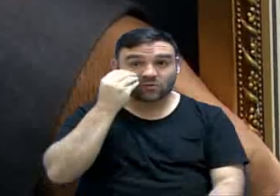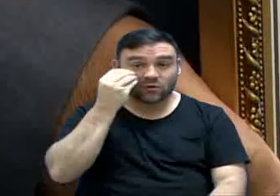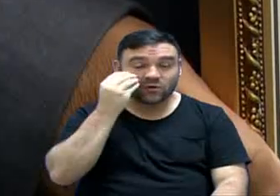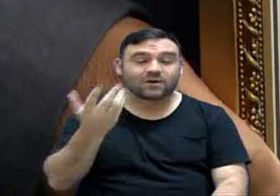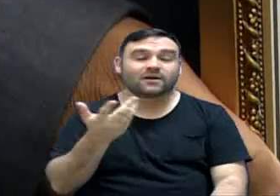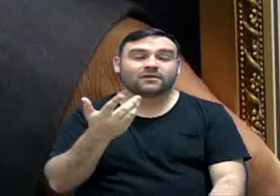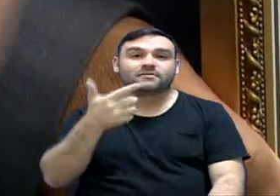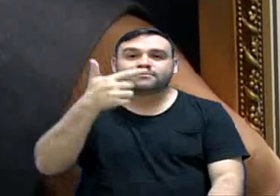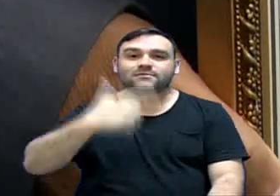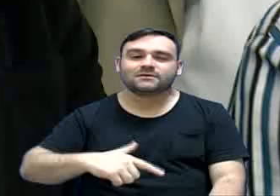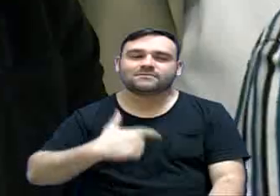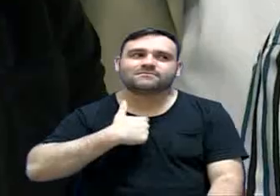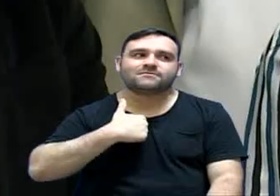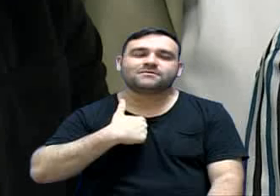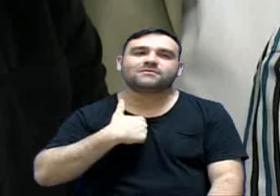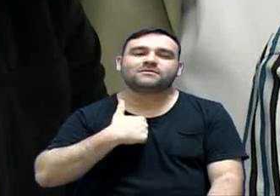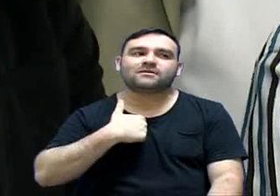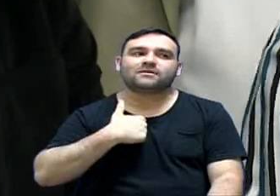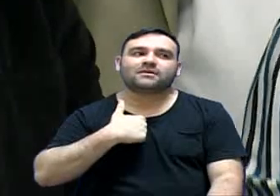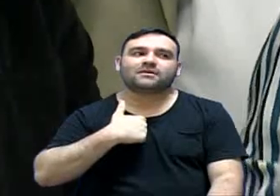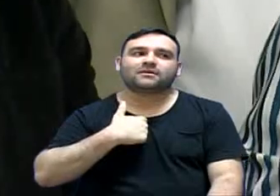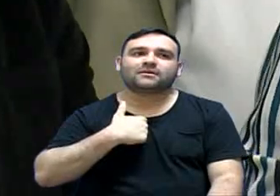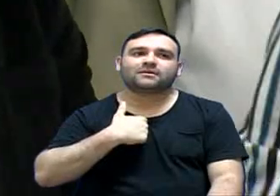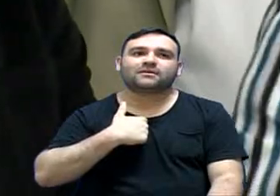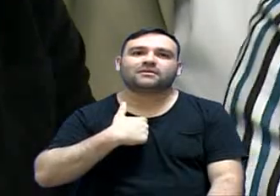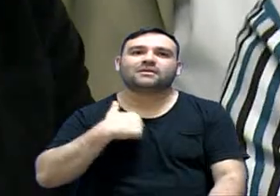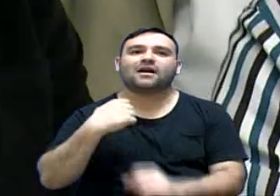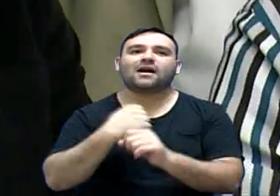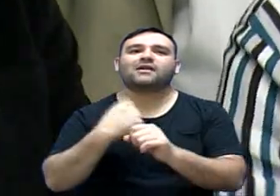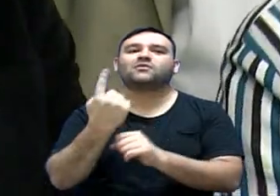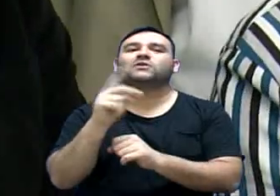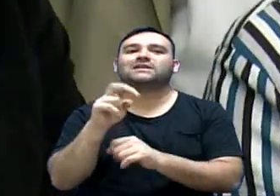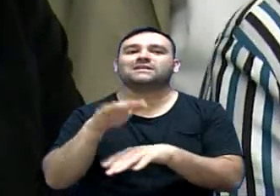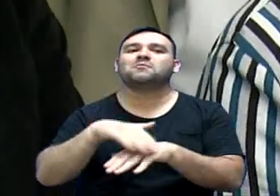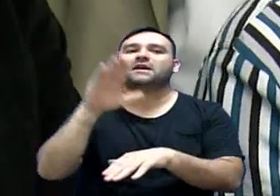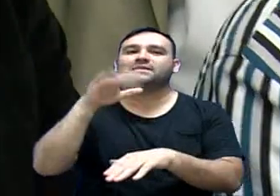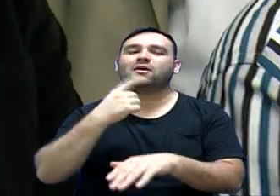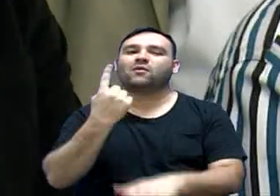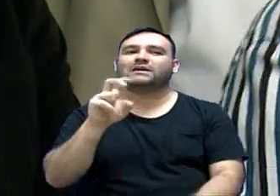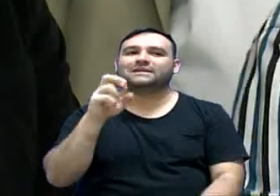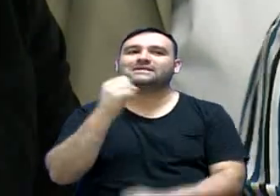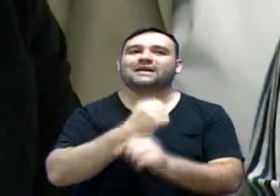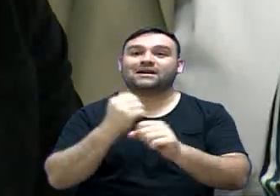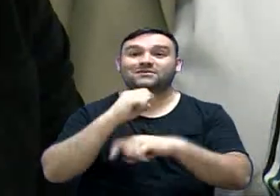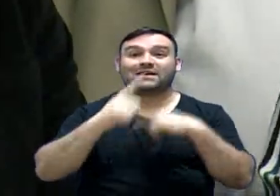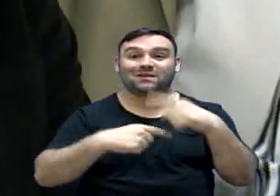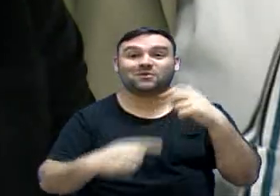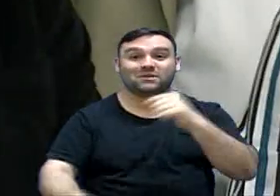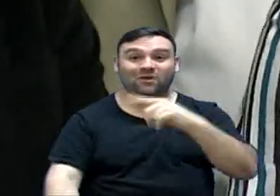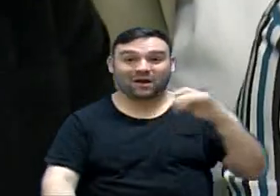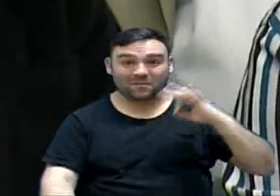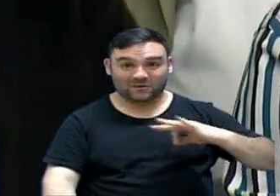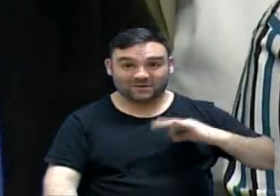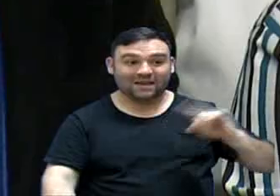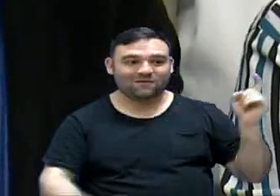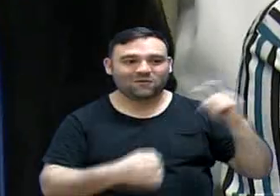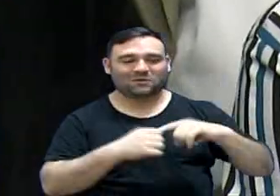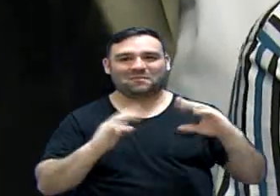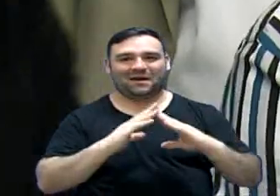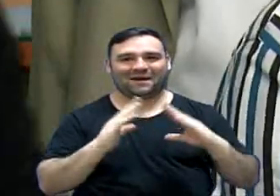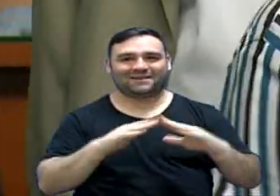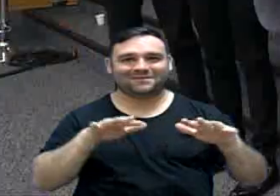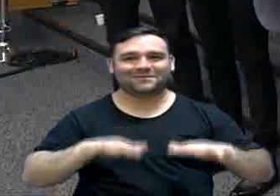e fico aqui por mais 15 anos. Ainda tenho mais 15 anos, mas depois eu me aposentar e voltar para casa.